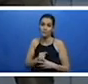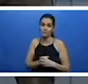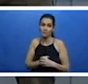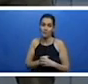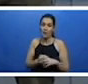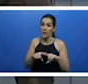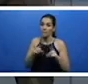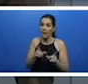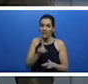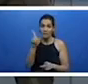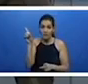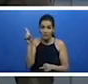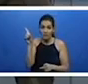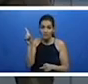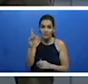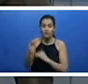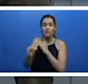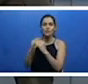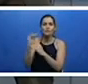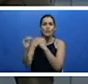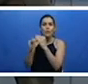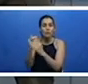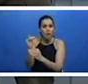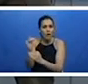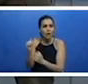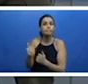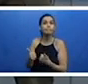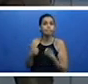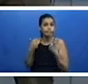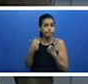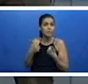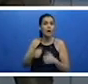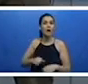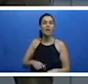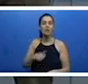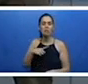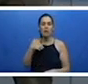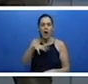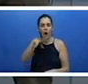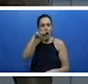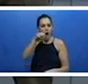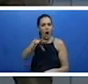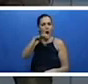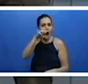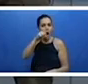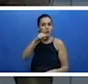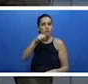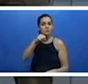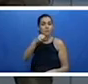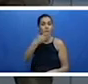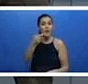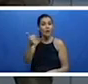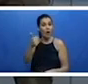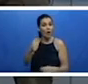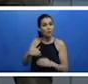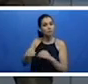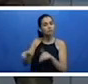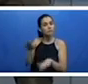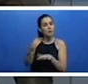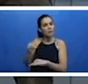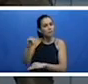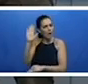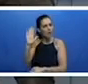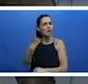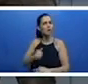animais tiveram que desenvolver mecanismos para poder suportar a respiração, poder respirar ou suportar um tempo maior fora